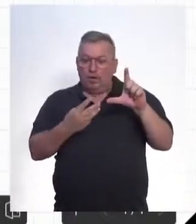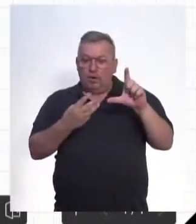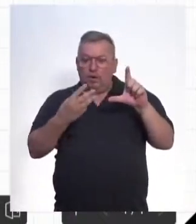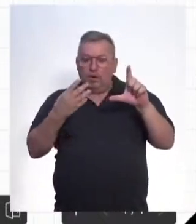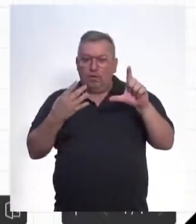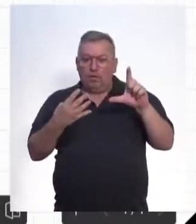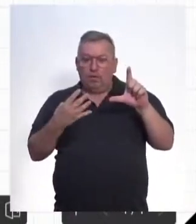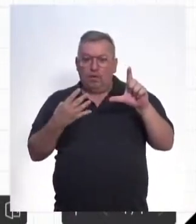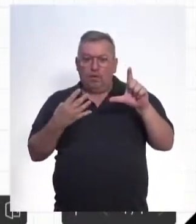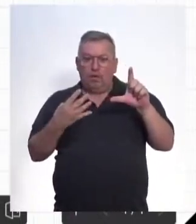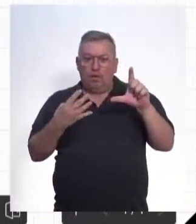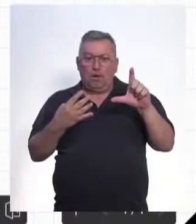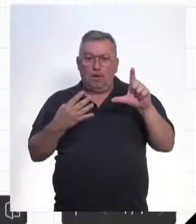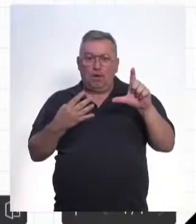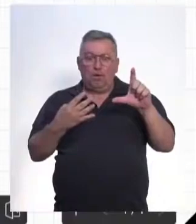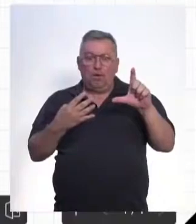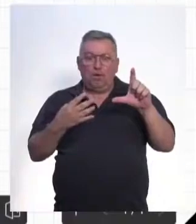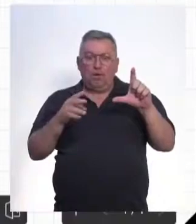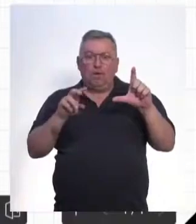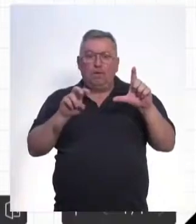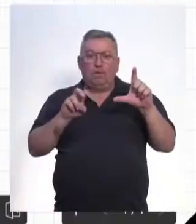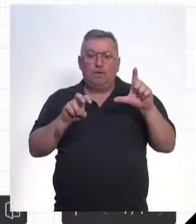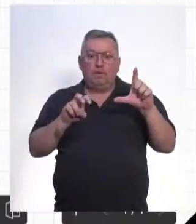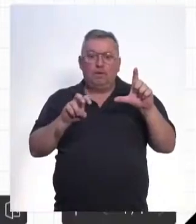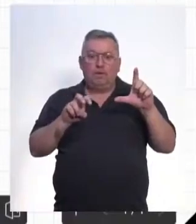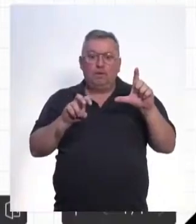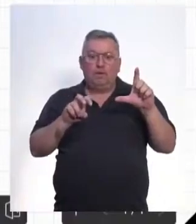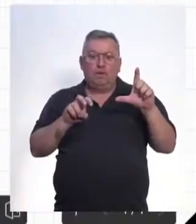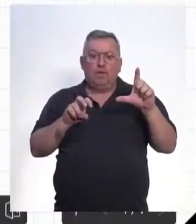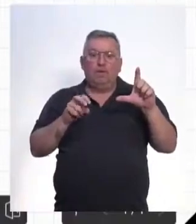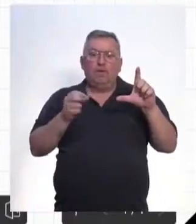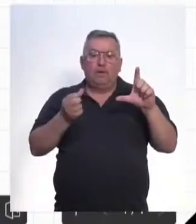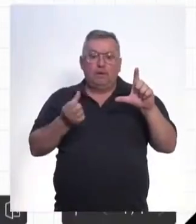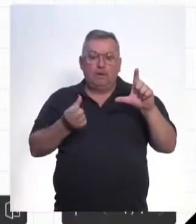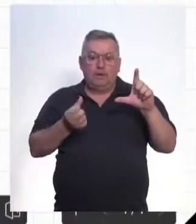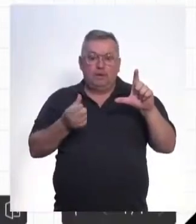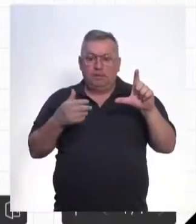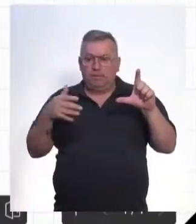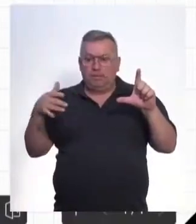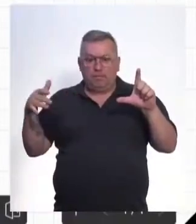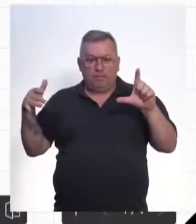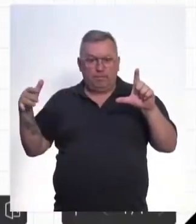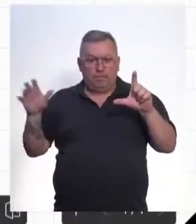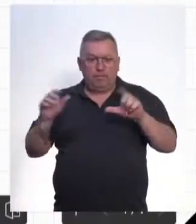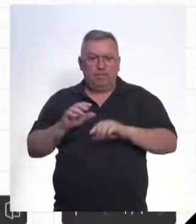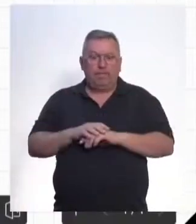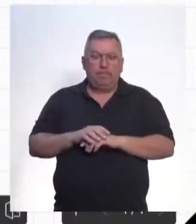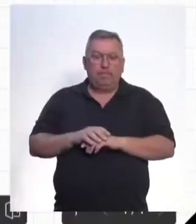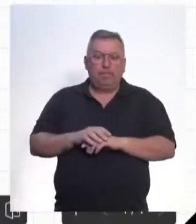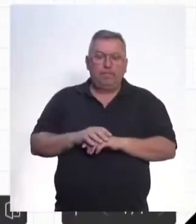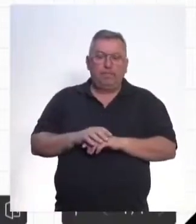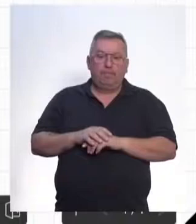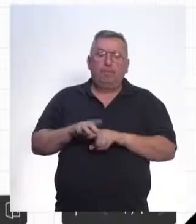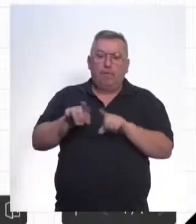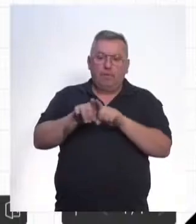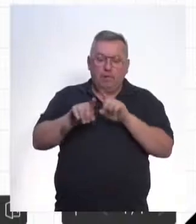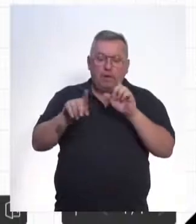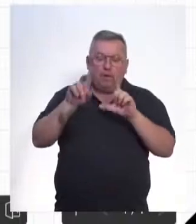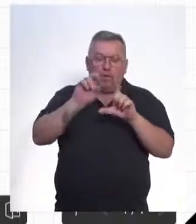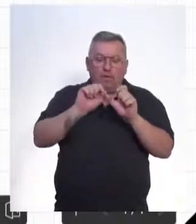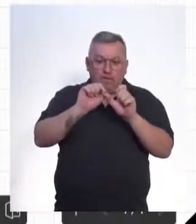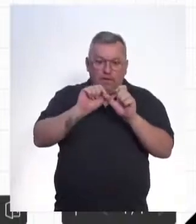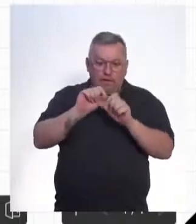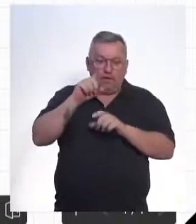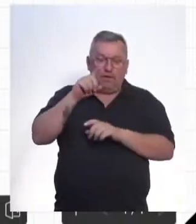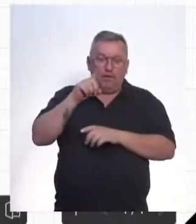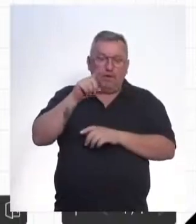2, 3, 4, 5 e assim sucessivamente, correto? Que é o que vocês fariam